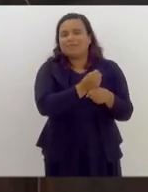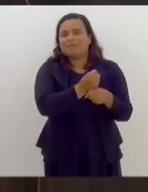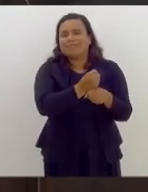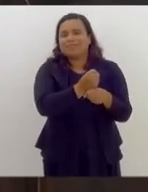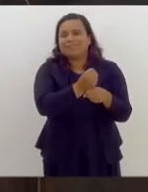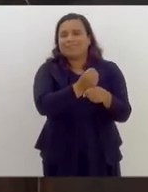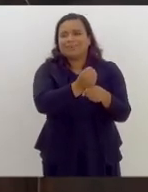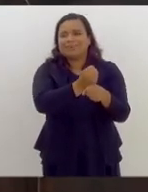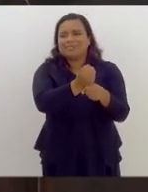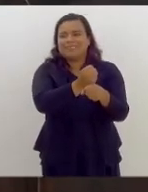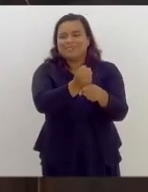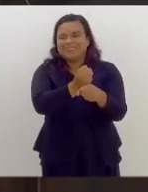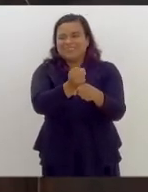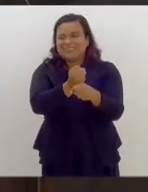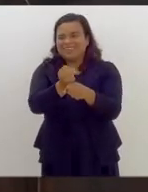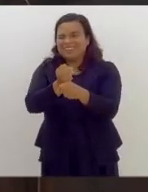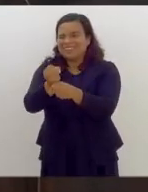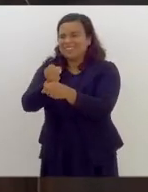aos longos anos que eu